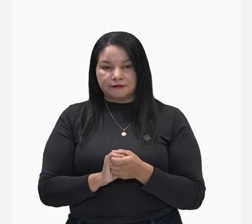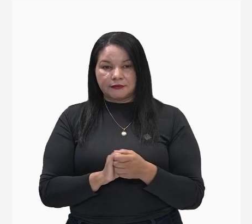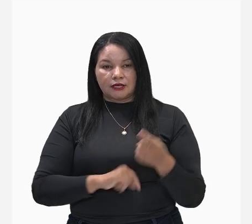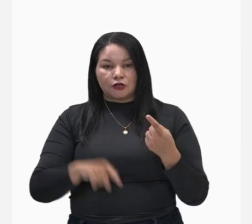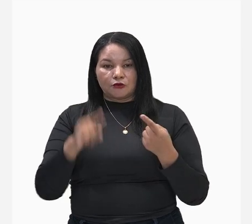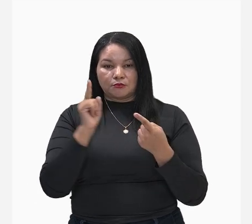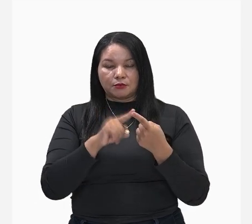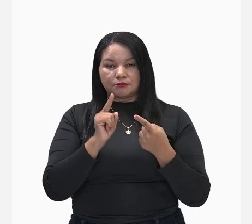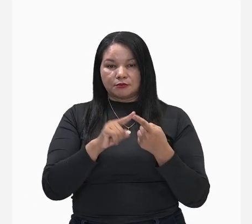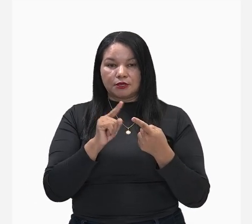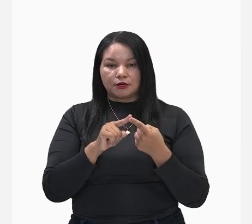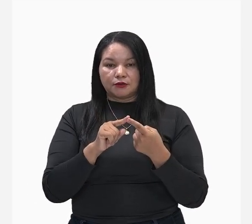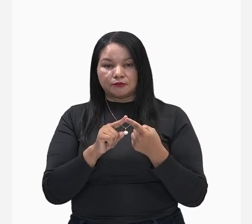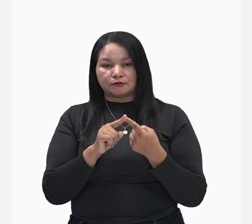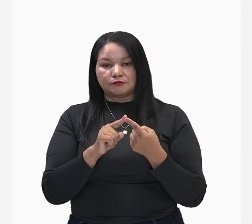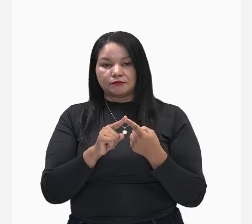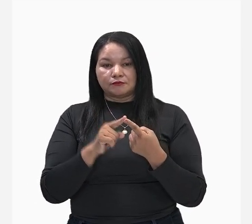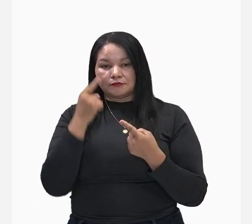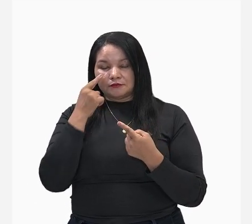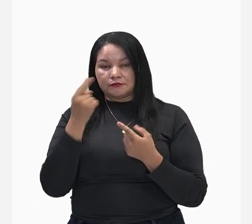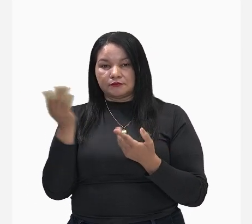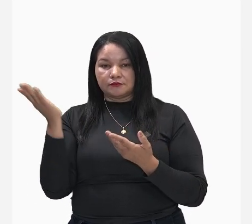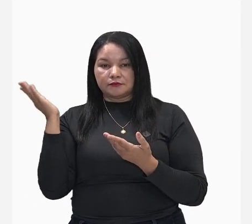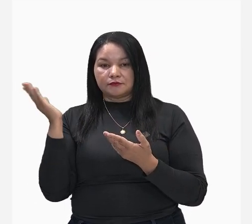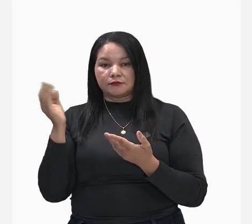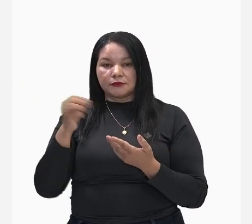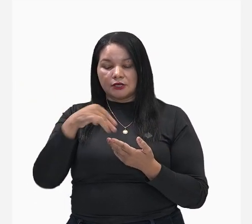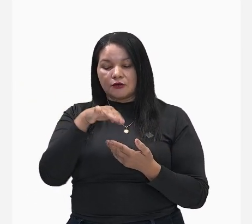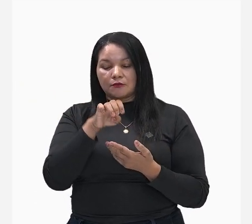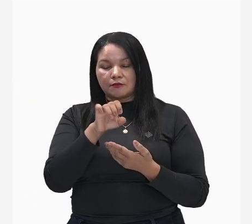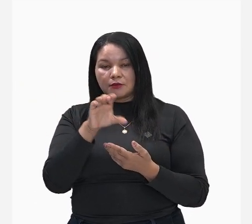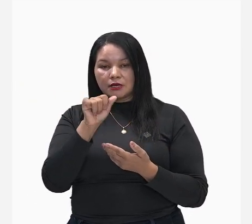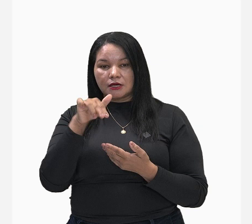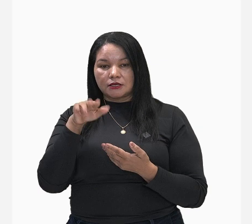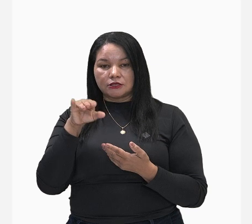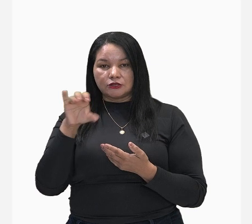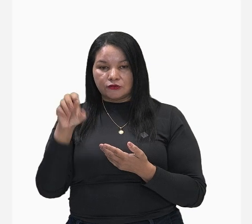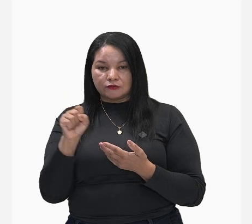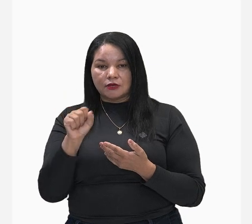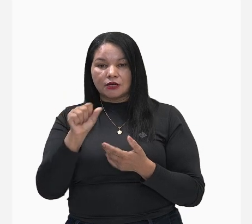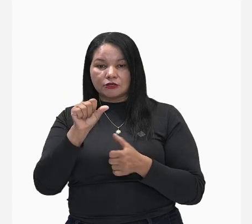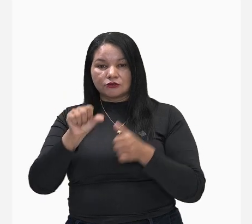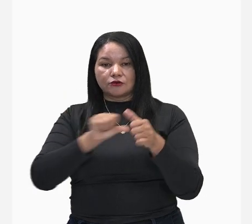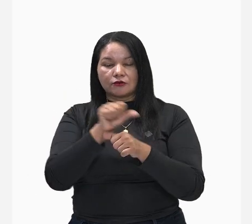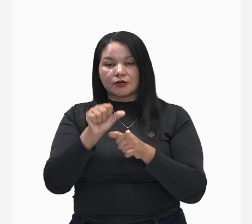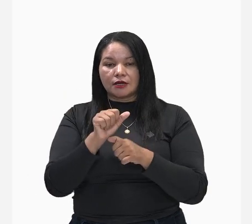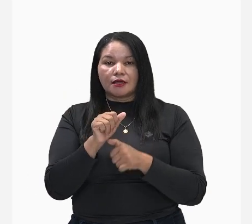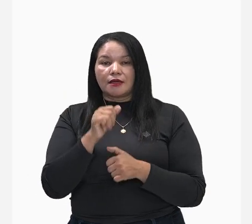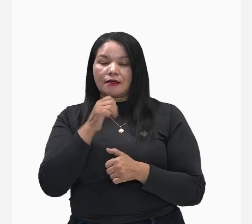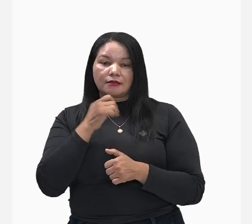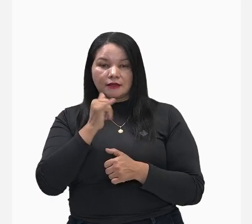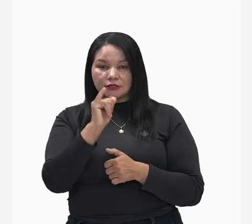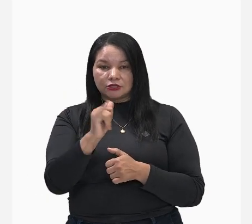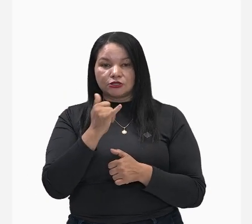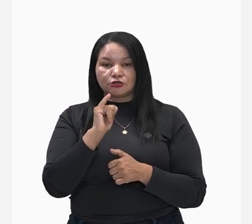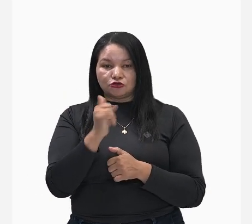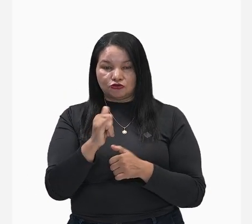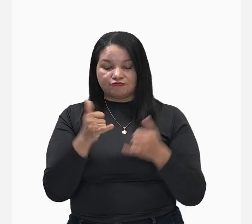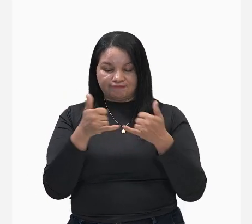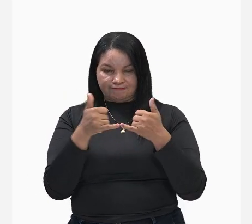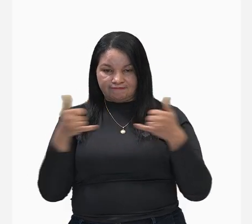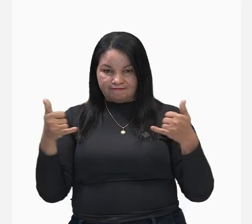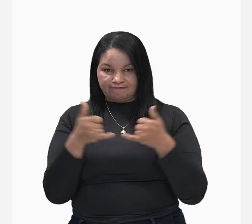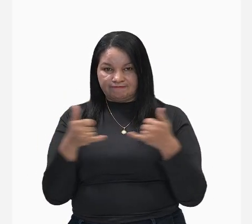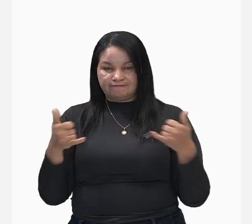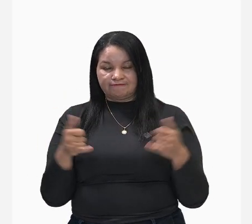gerador mecânico. Ele vai utilizar a energia mecânica e vai converter isso em energia elétrica. É utilizado ali,